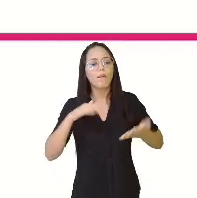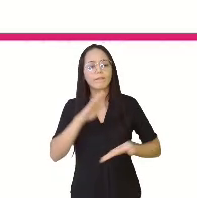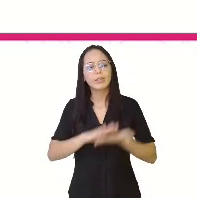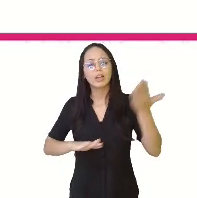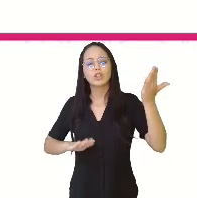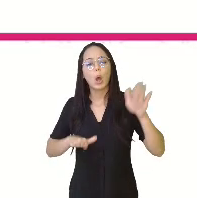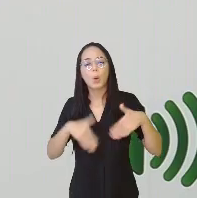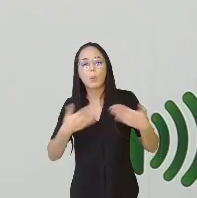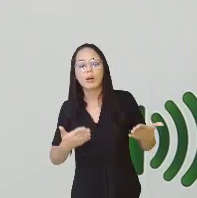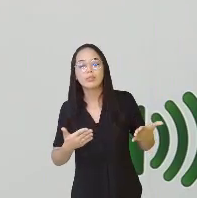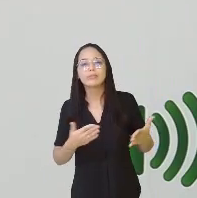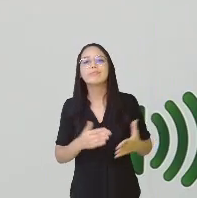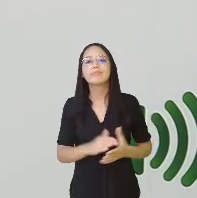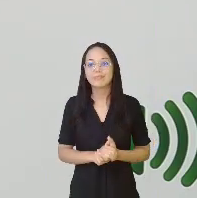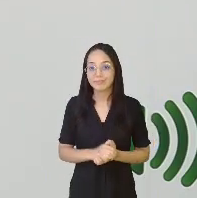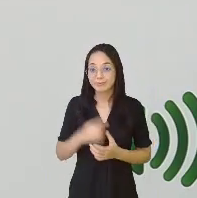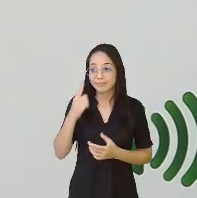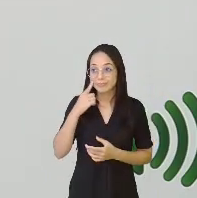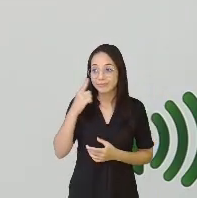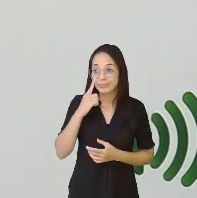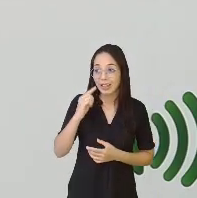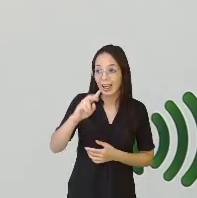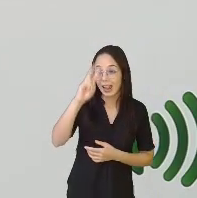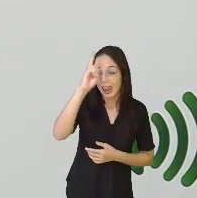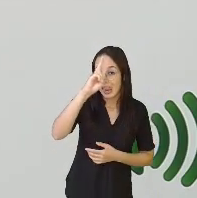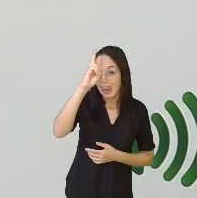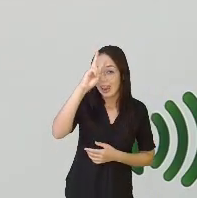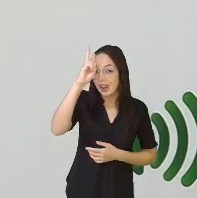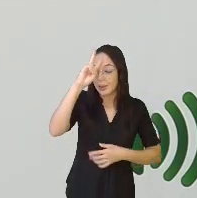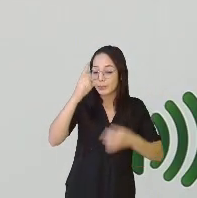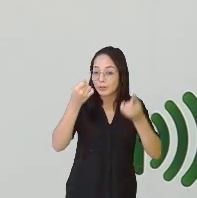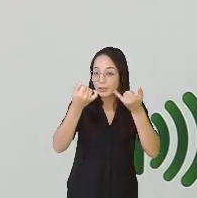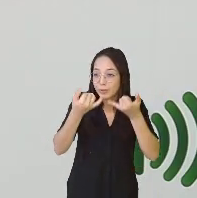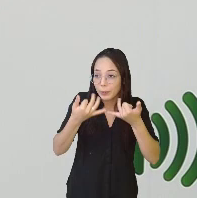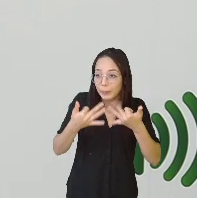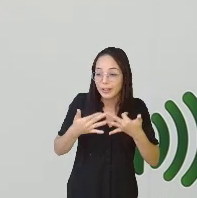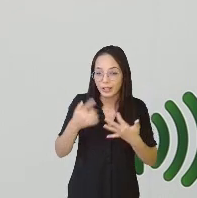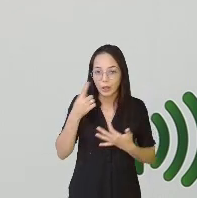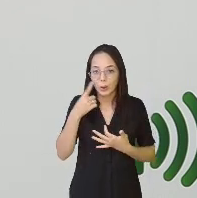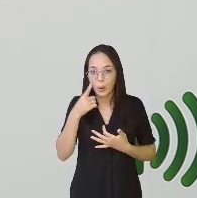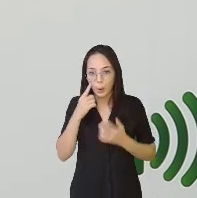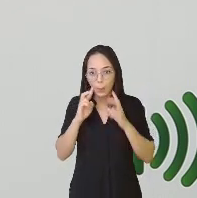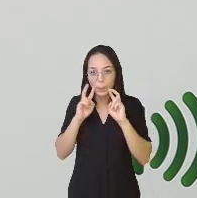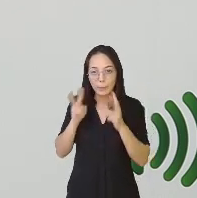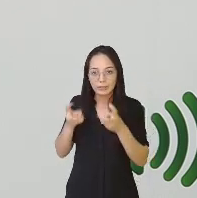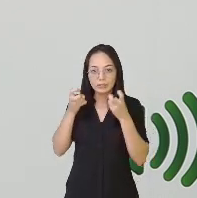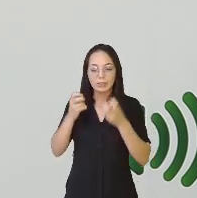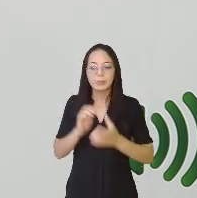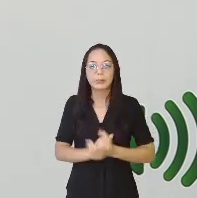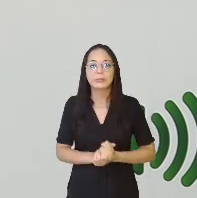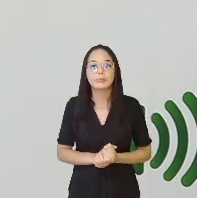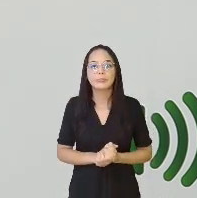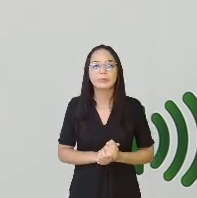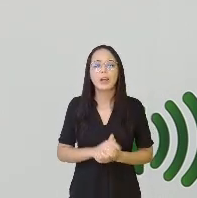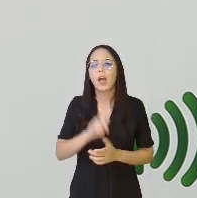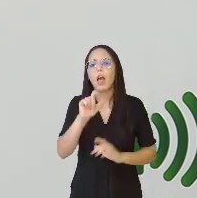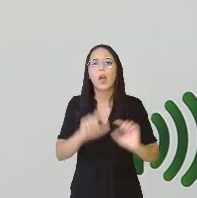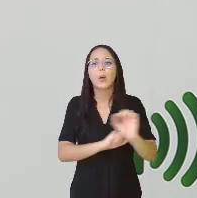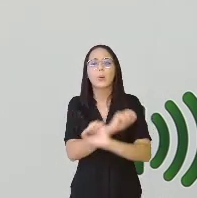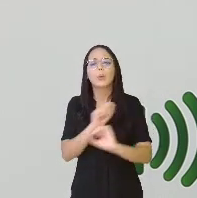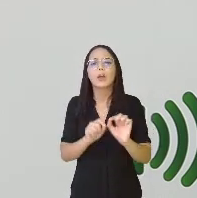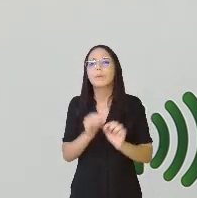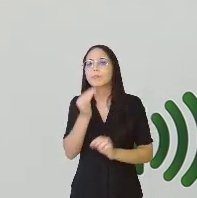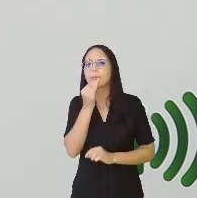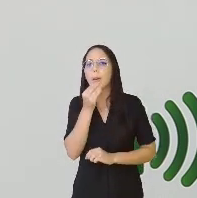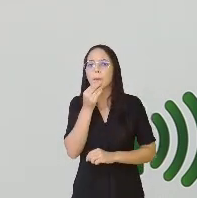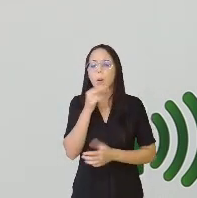Então, observe. Você lembra que eu falei sobre monólogos e diálogos? Deixa eu voltar aqui para você observar aí. Isso aí é um monólogo ou